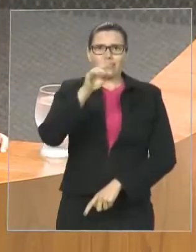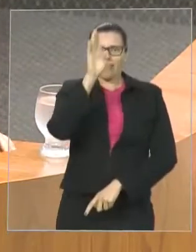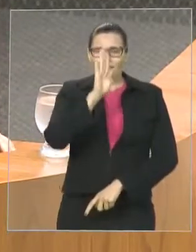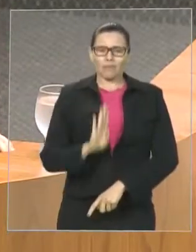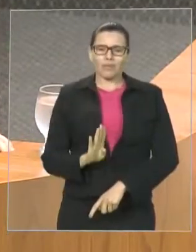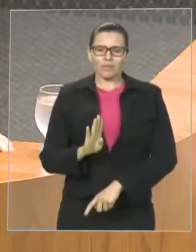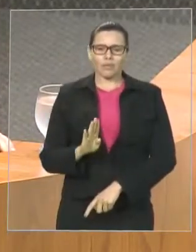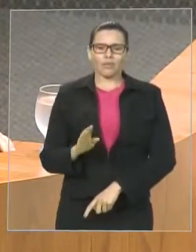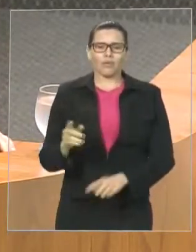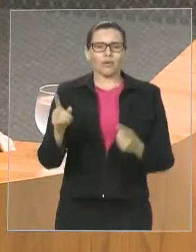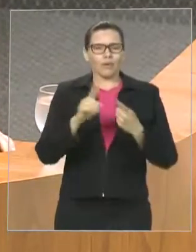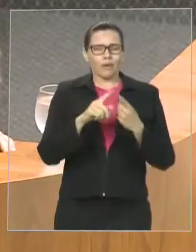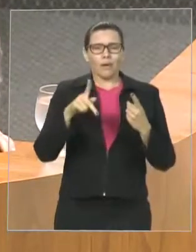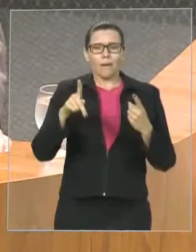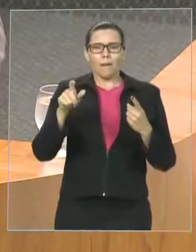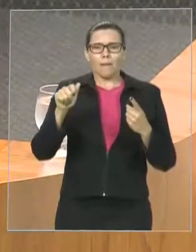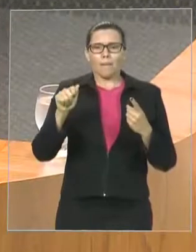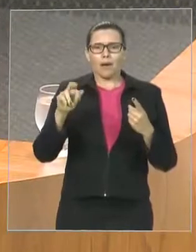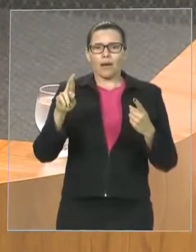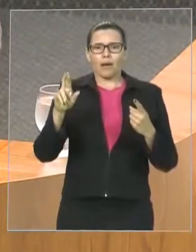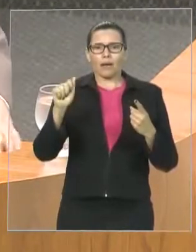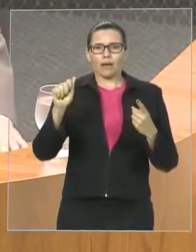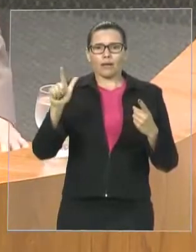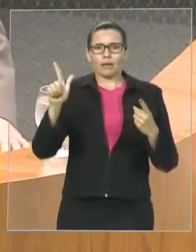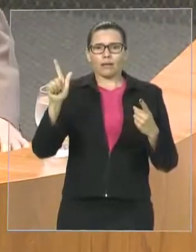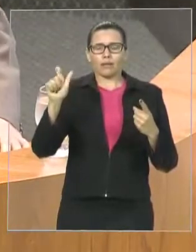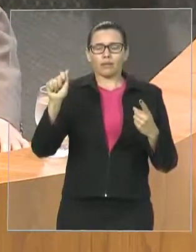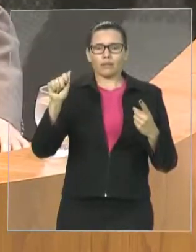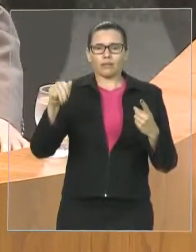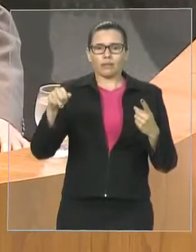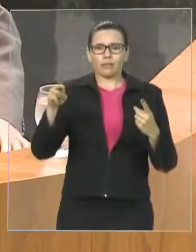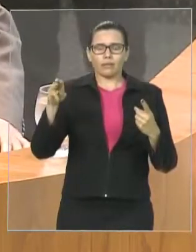Tolle, Biquíni Cavadão, são grandes nomes da